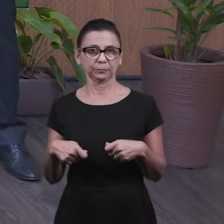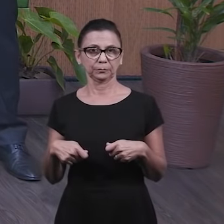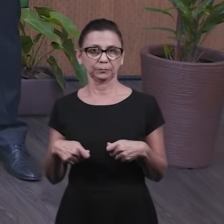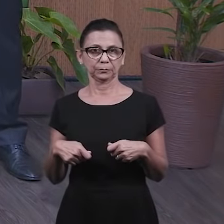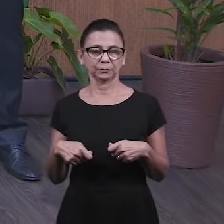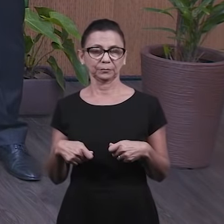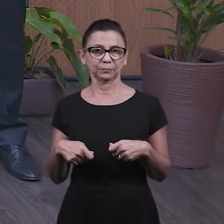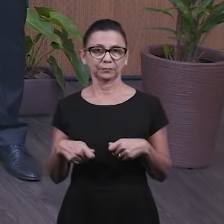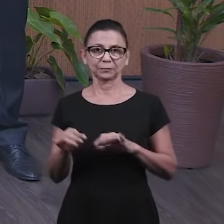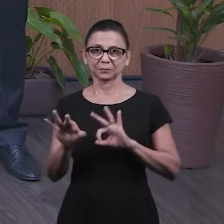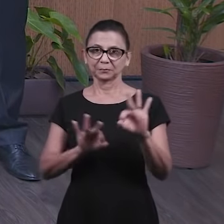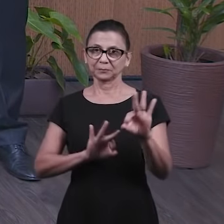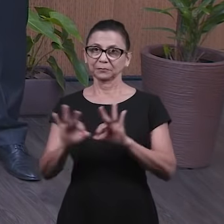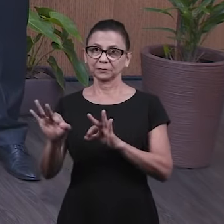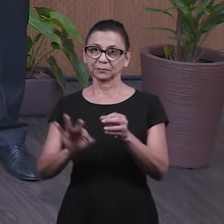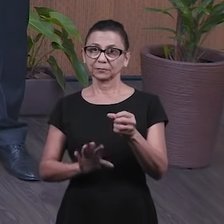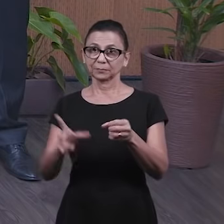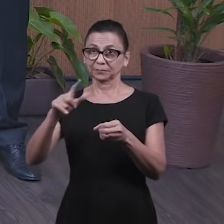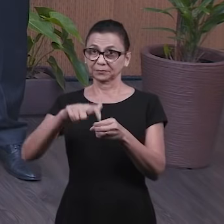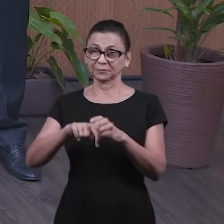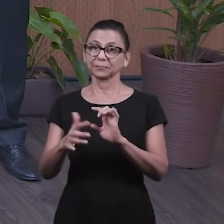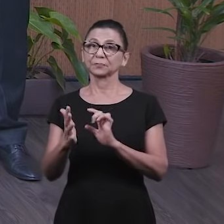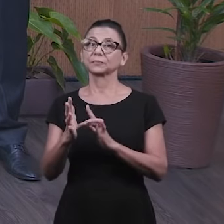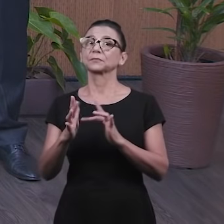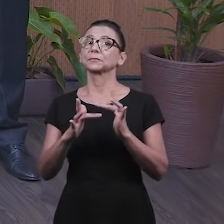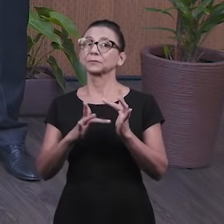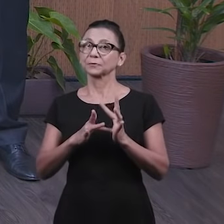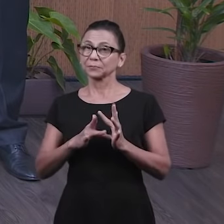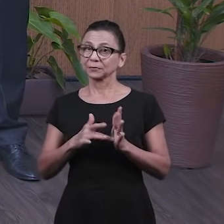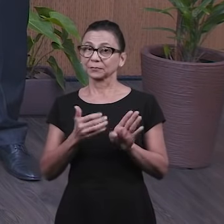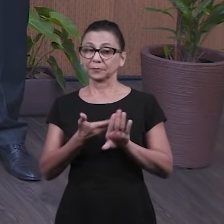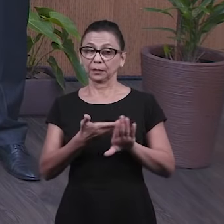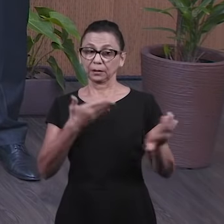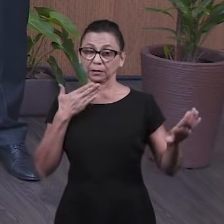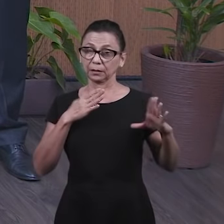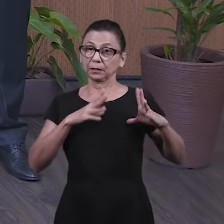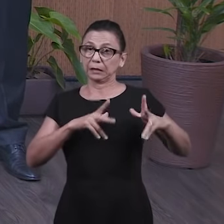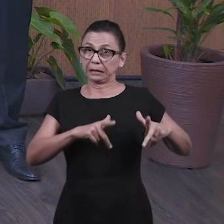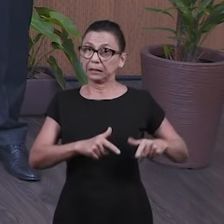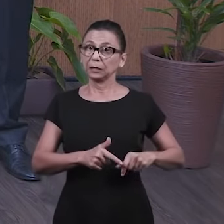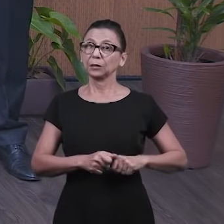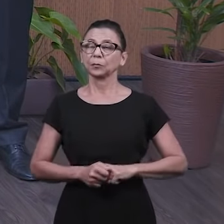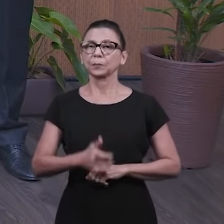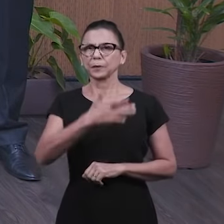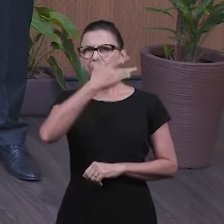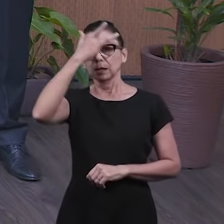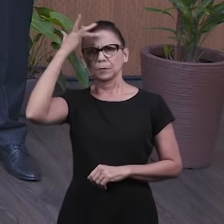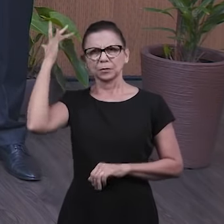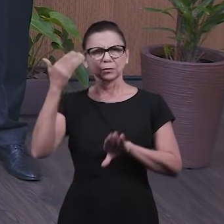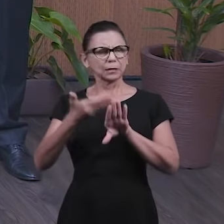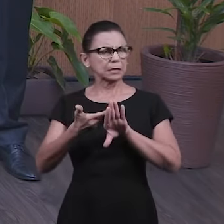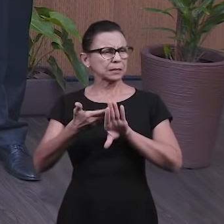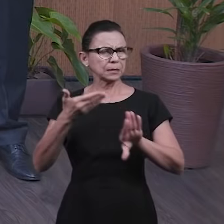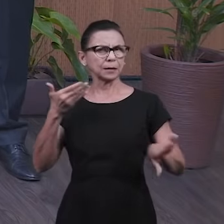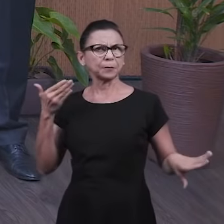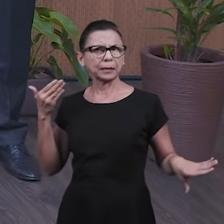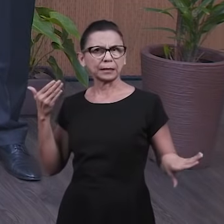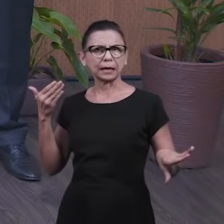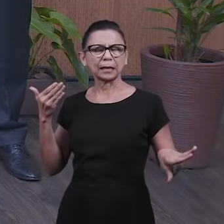para a vinda do Senhor Jesus. Aquele que estiver pronto subirá